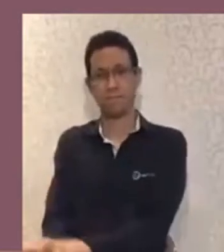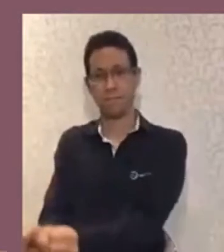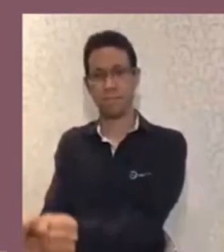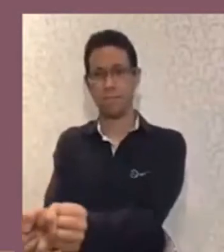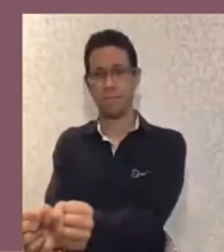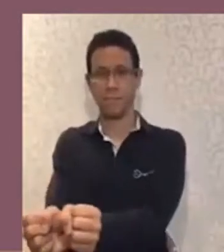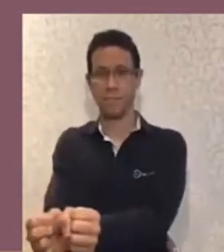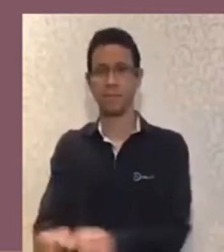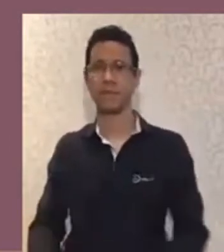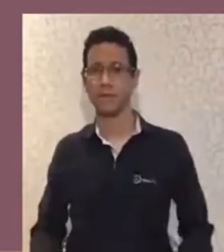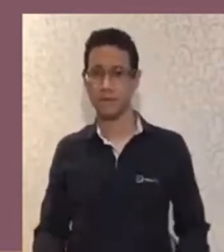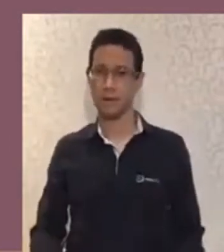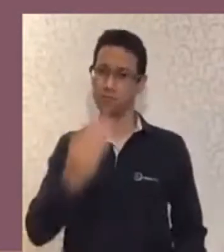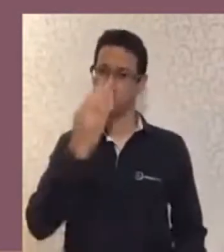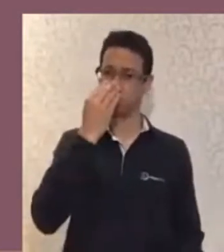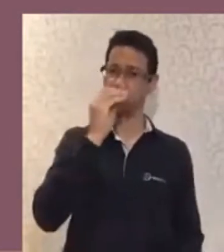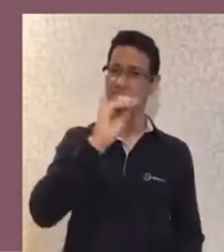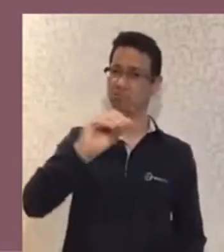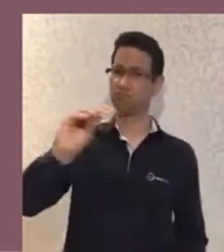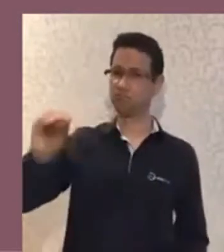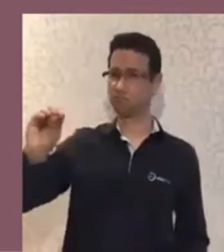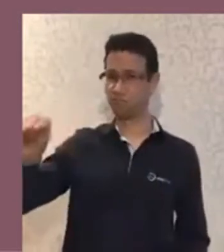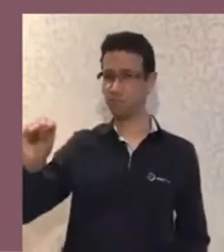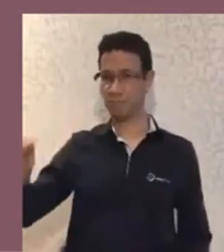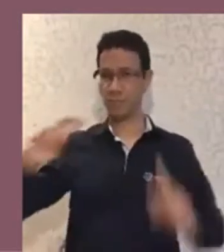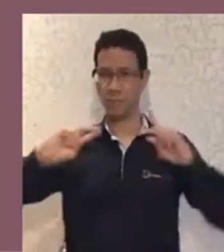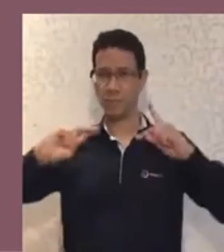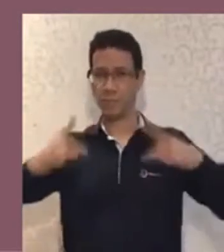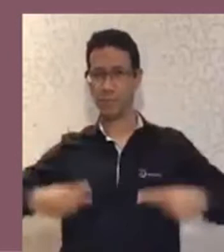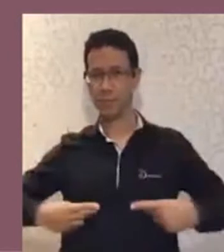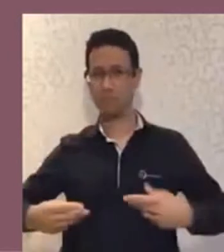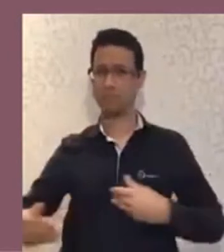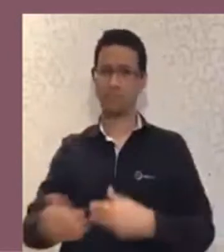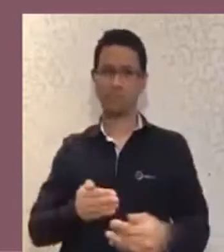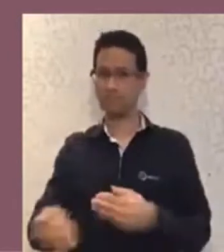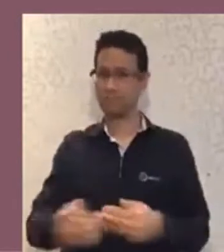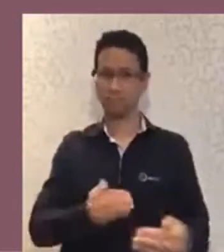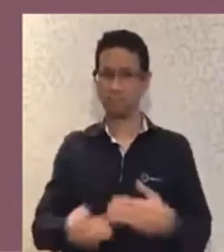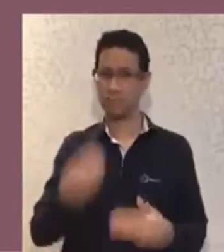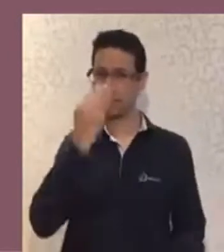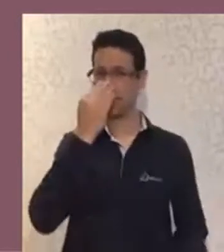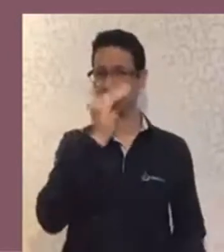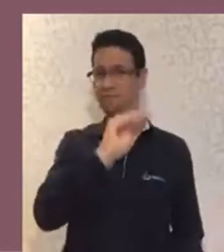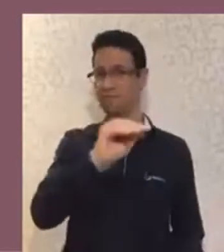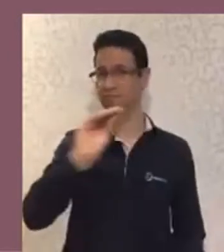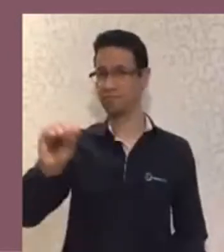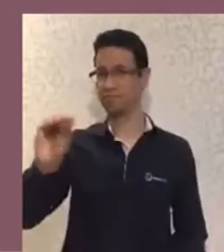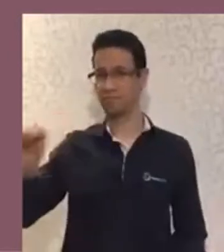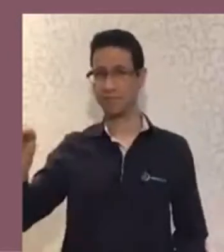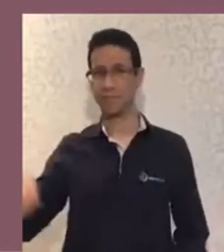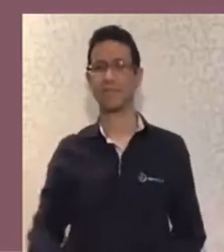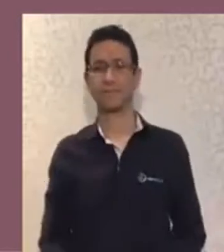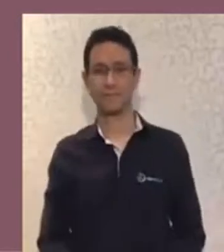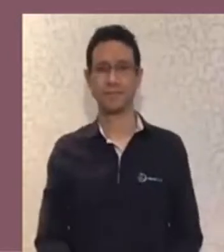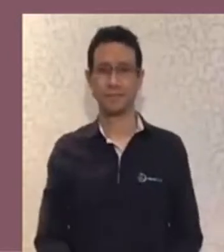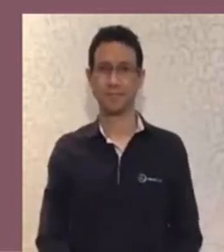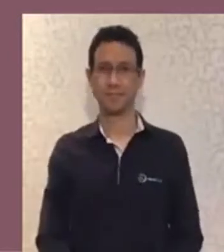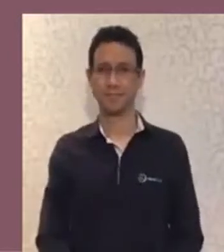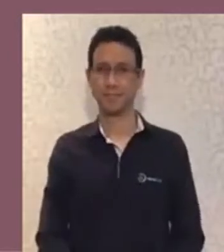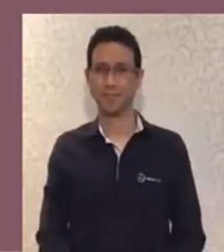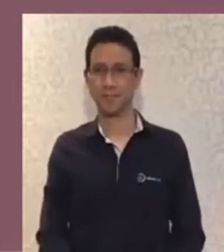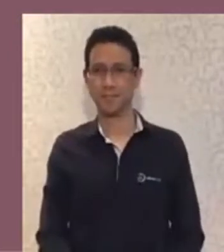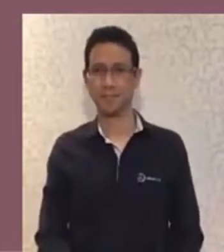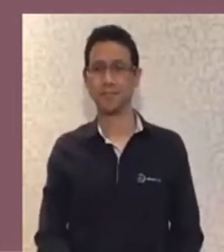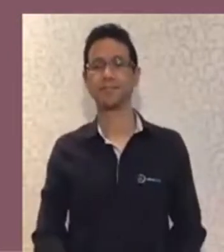desconsiderados enquanto seres humanos, tratados como semoventes, e que